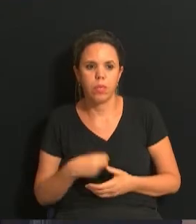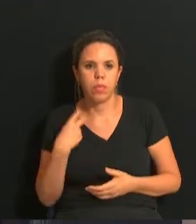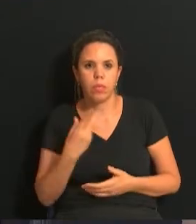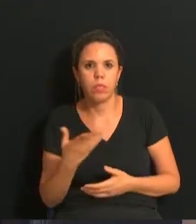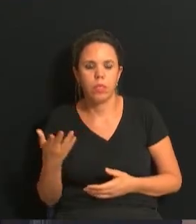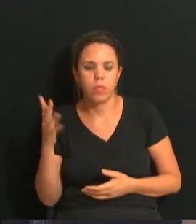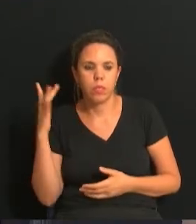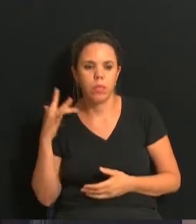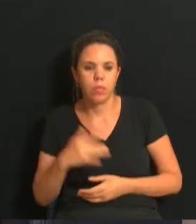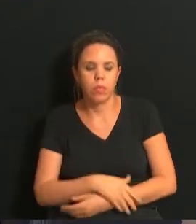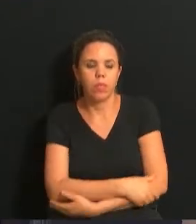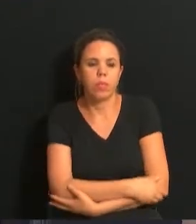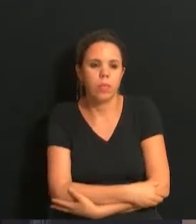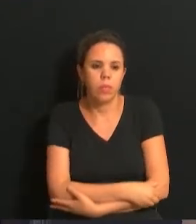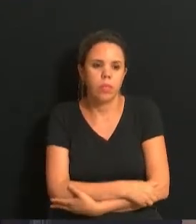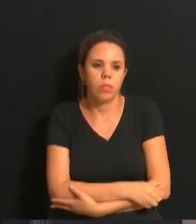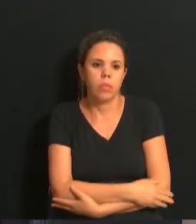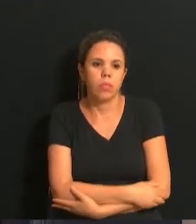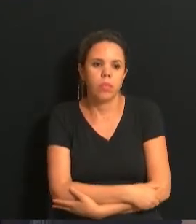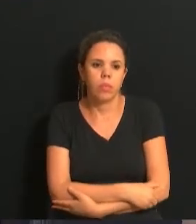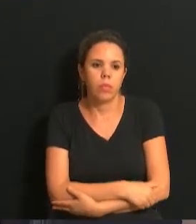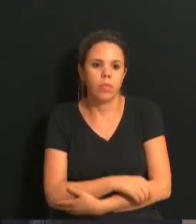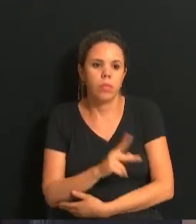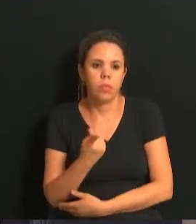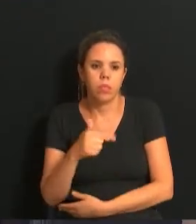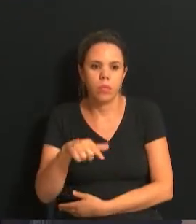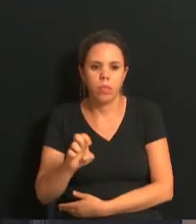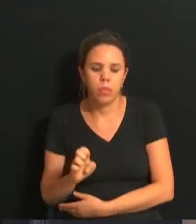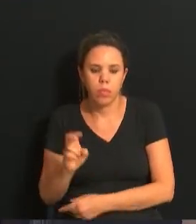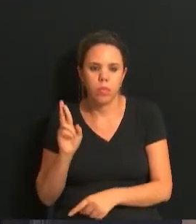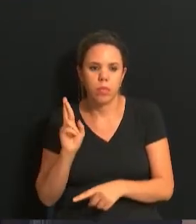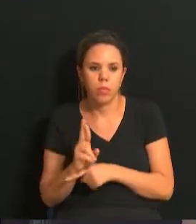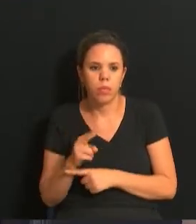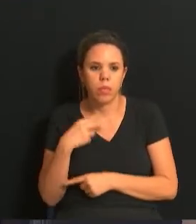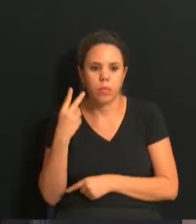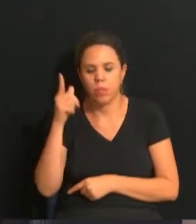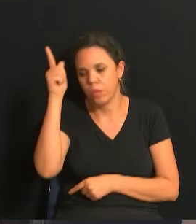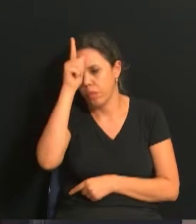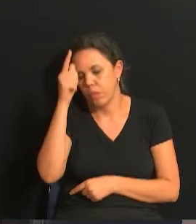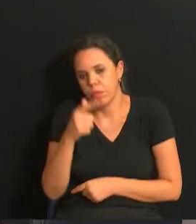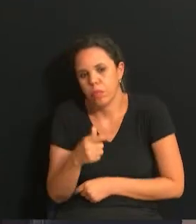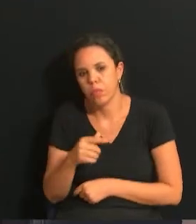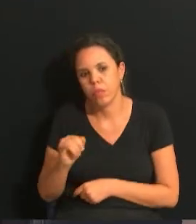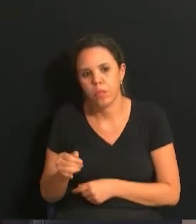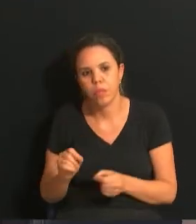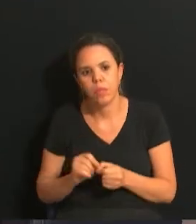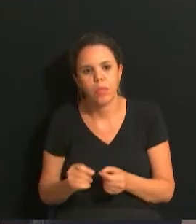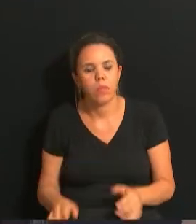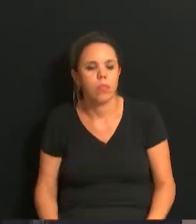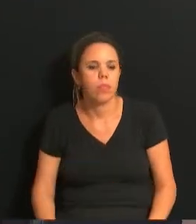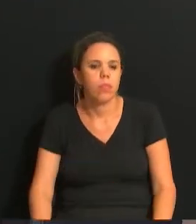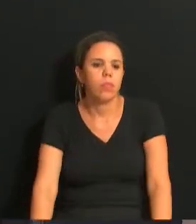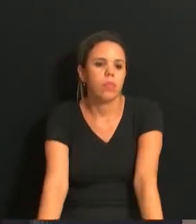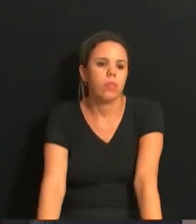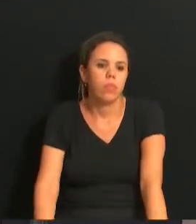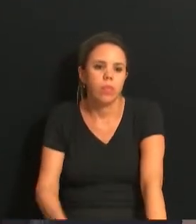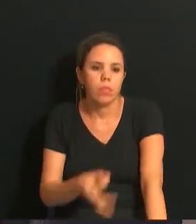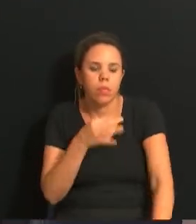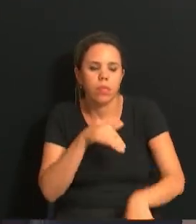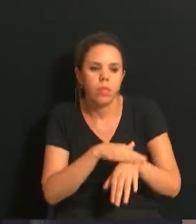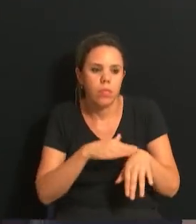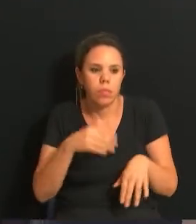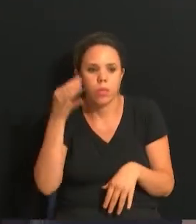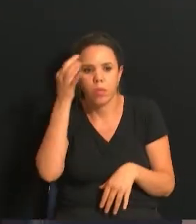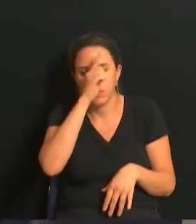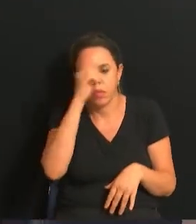da vereadora Guida, o Henrique está aqui representando o vereador Gustavo, também vou fazer a questão, né, acho que o Henrique deve conversar com o vereador Gustavo, mas vou